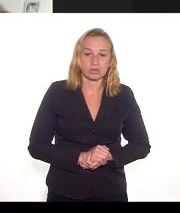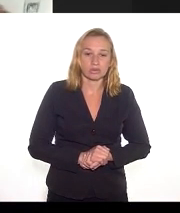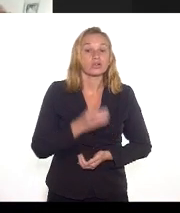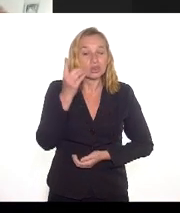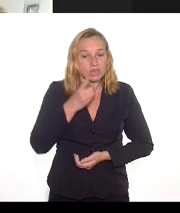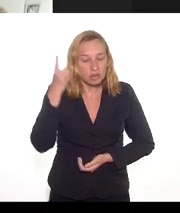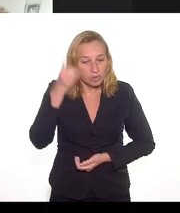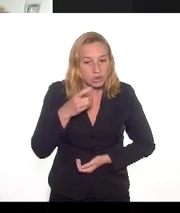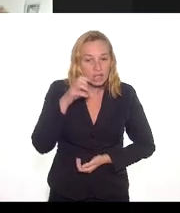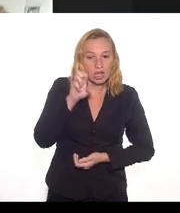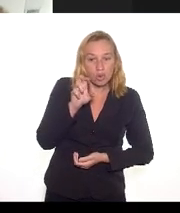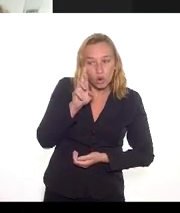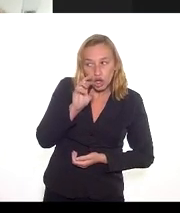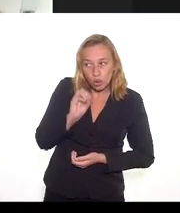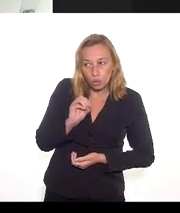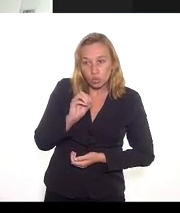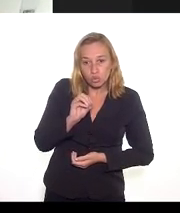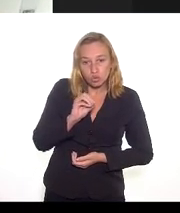Deputado Eurico Júnior.